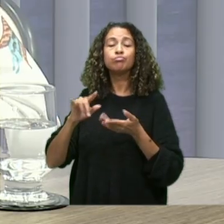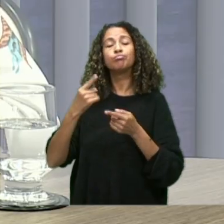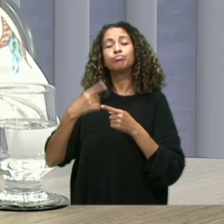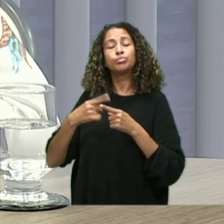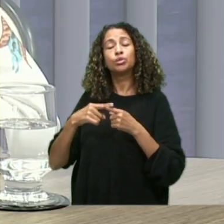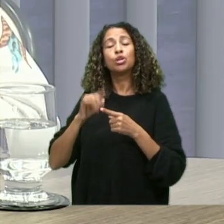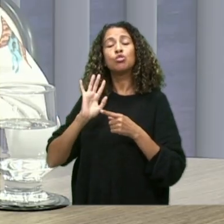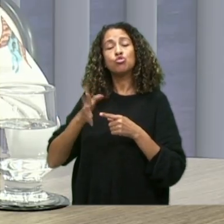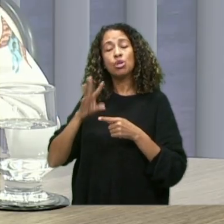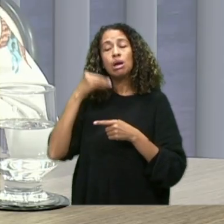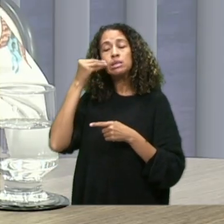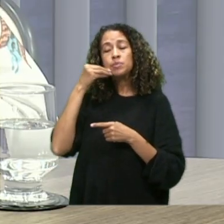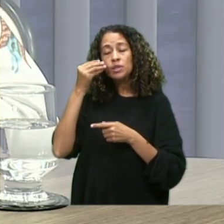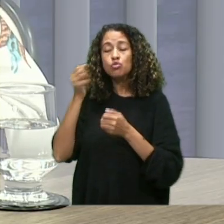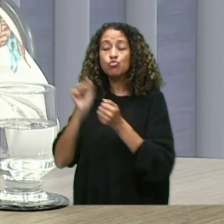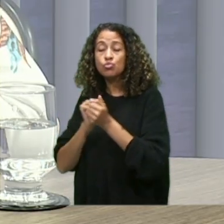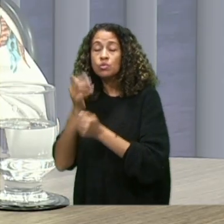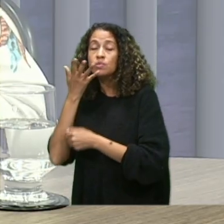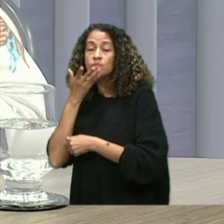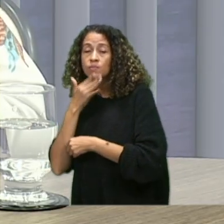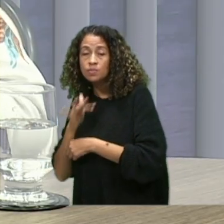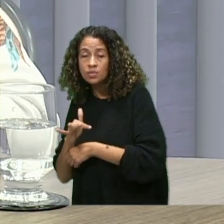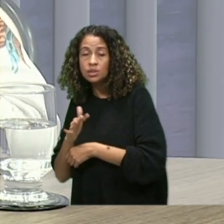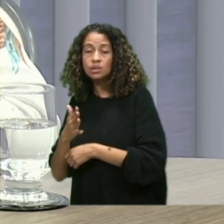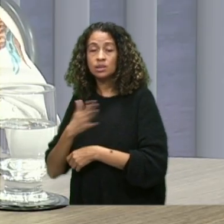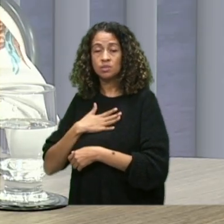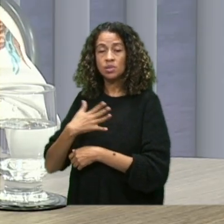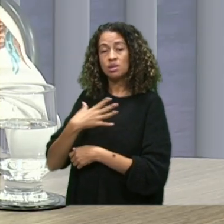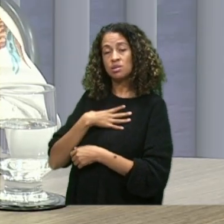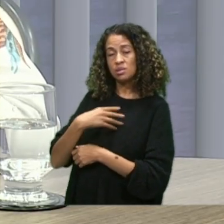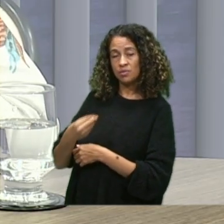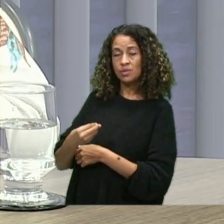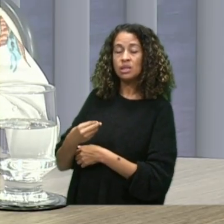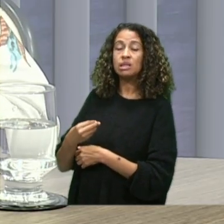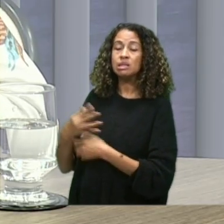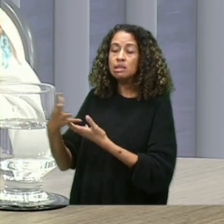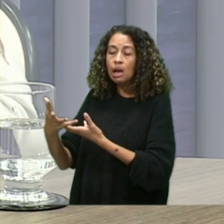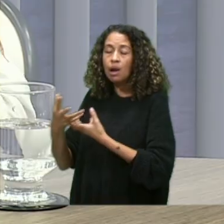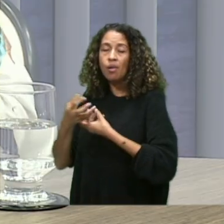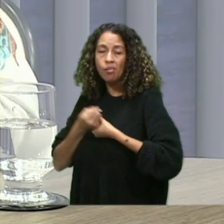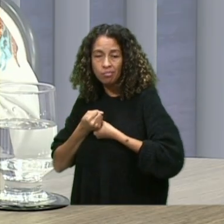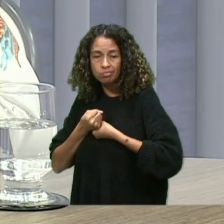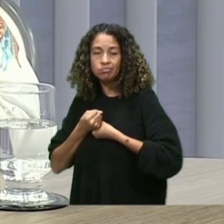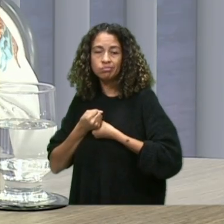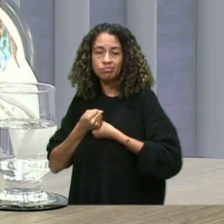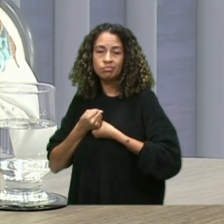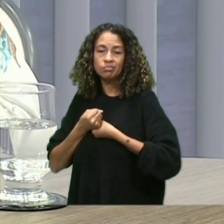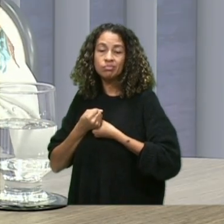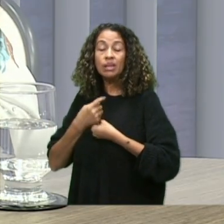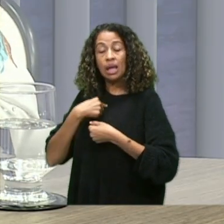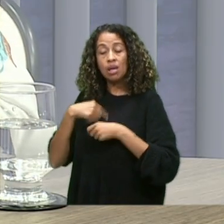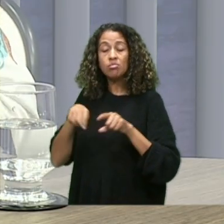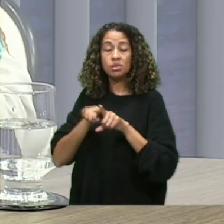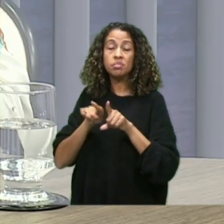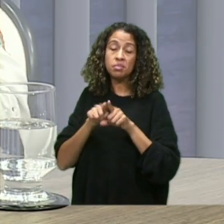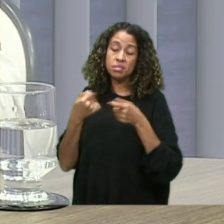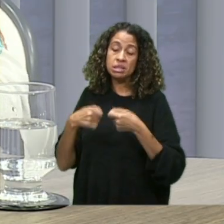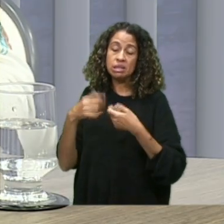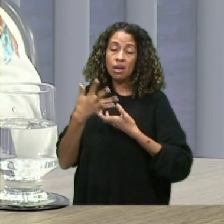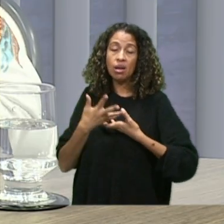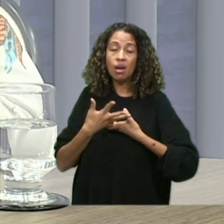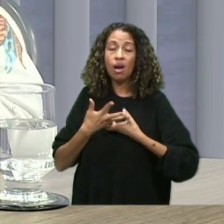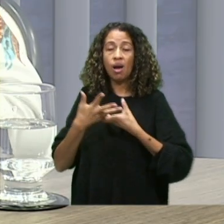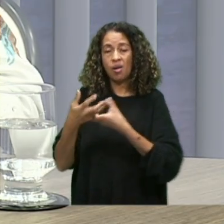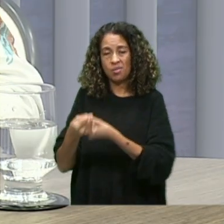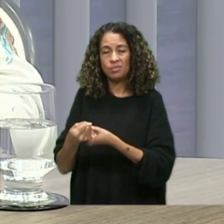né? Da vivência das crianças, das minhas filhas sendo acolhidas, dos momentos que eu precisei ser acolhida. Eu falo assim que cada criança